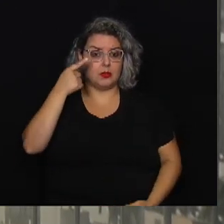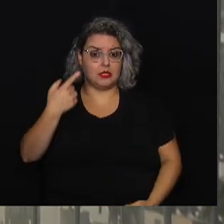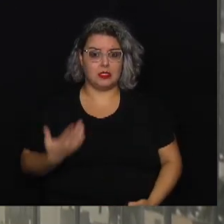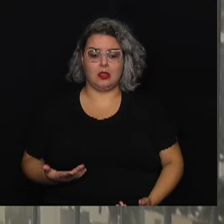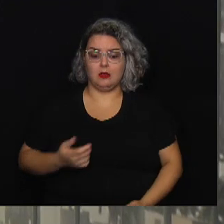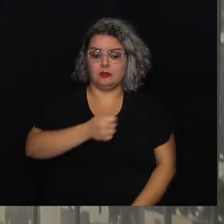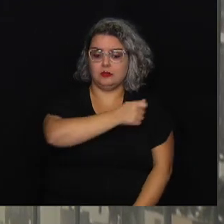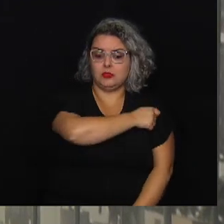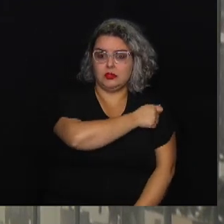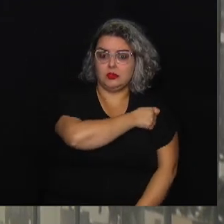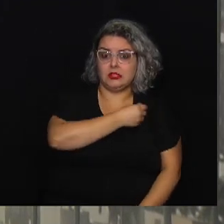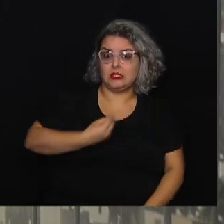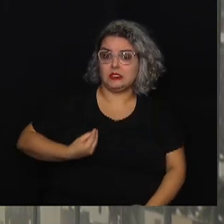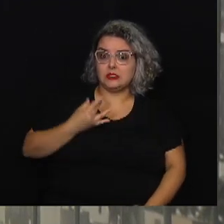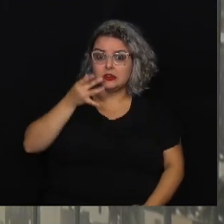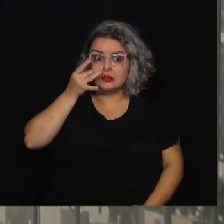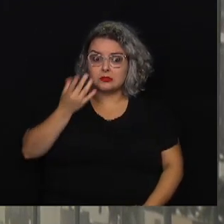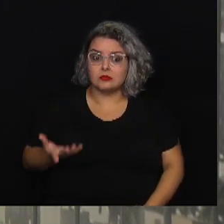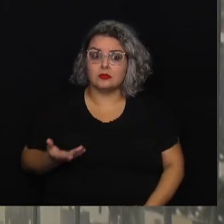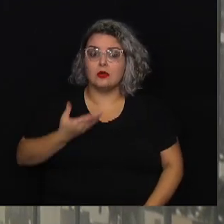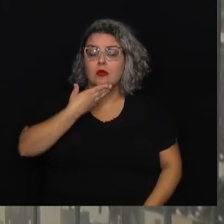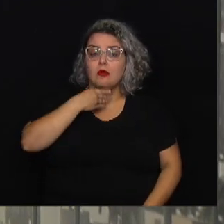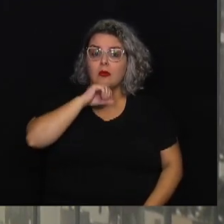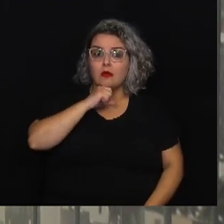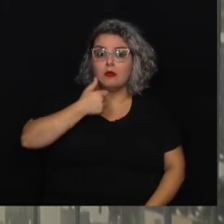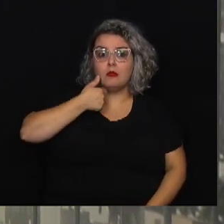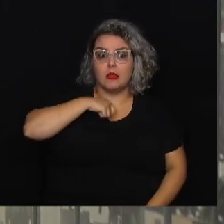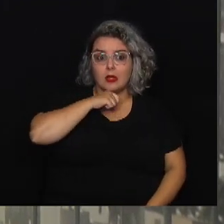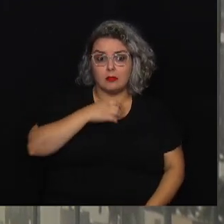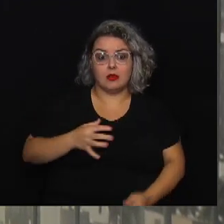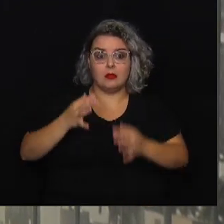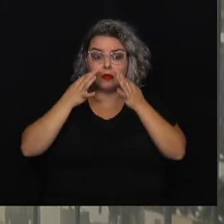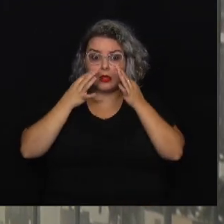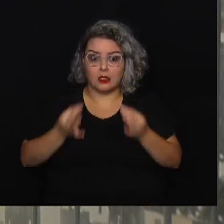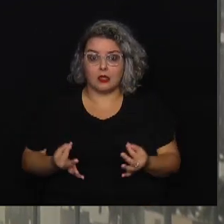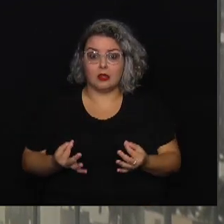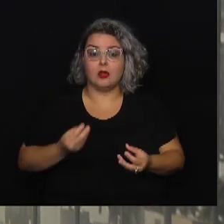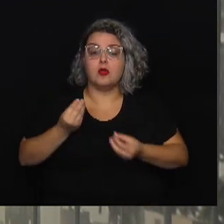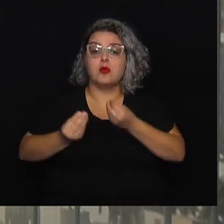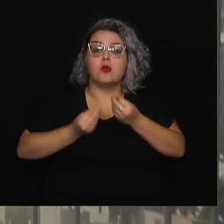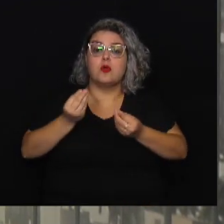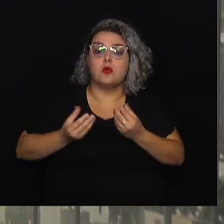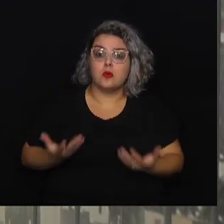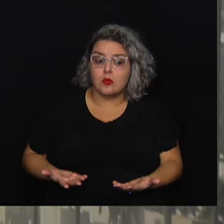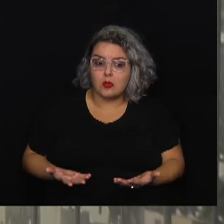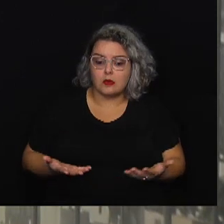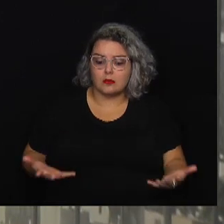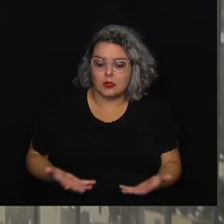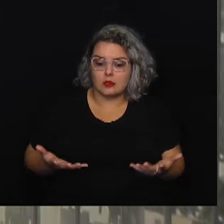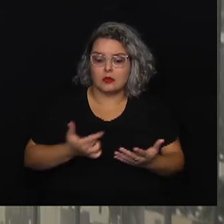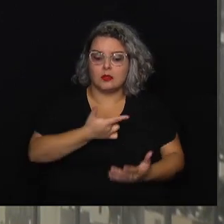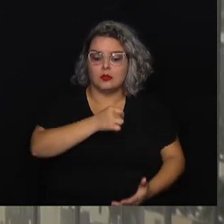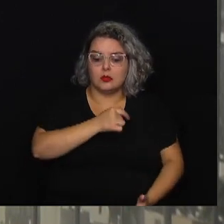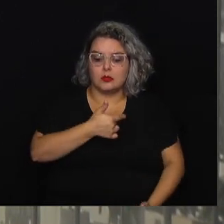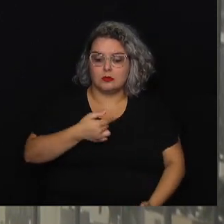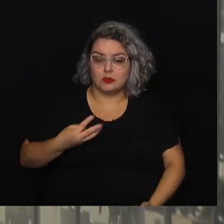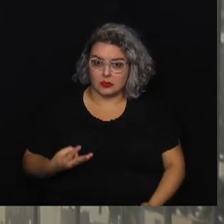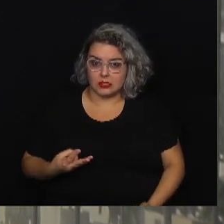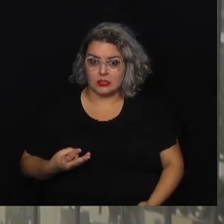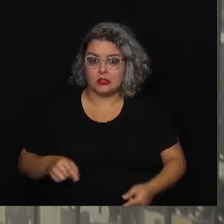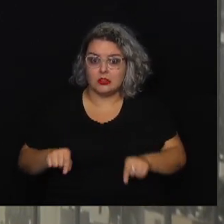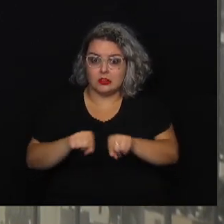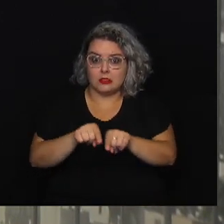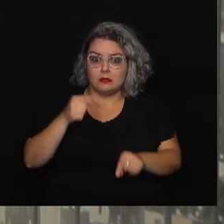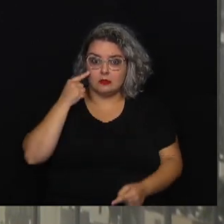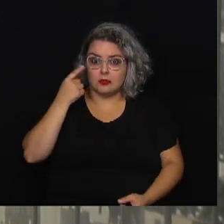que presenciam, os pais precisam ficar atentos também de que maneira que a gente inicia 2023, também